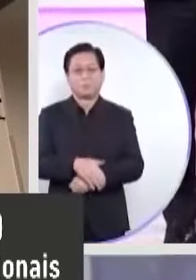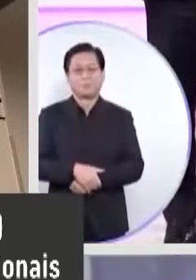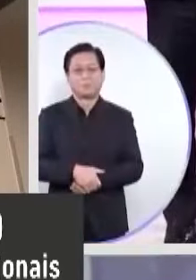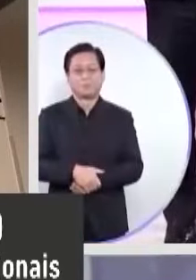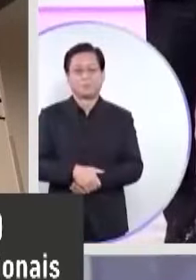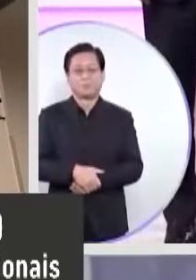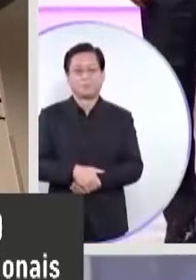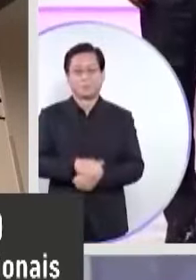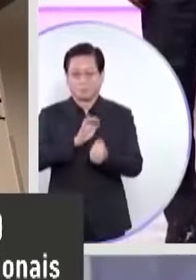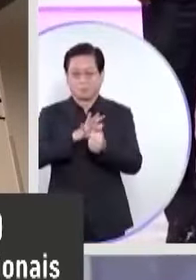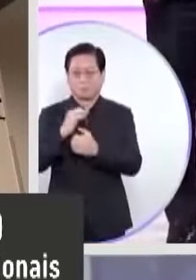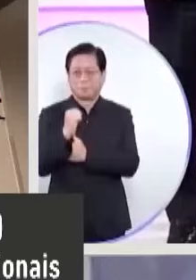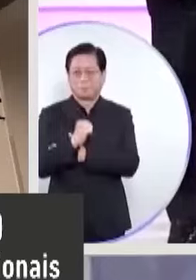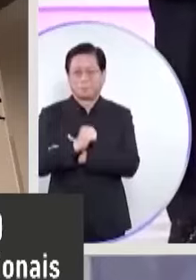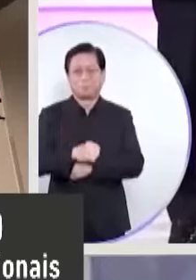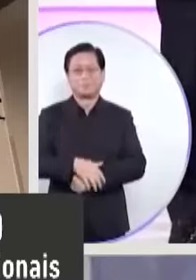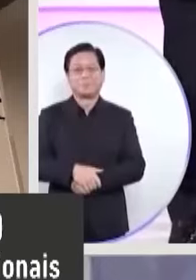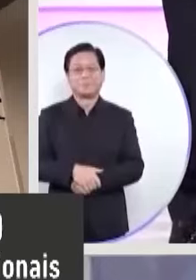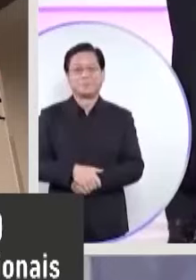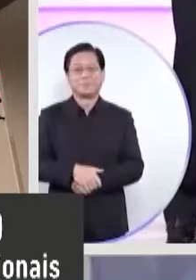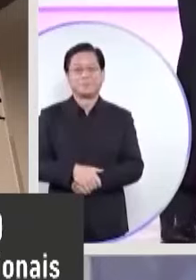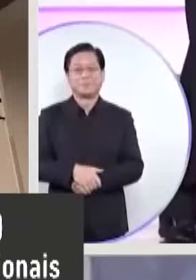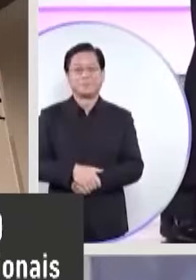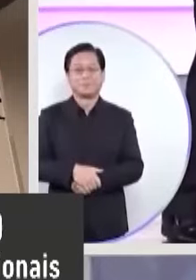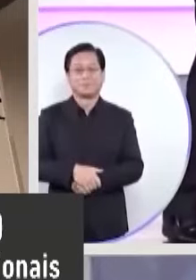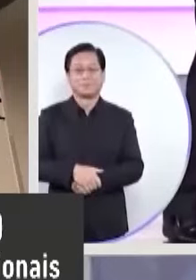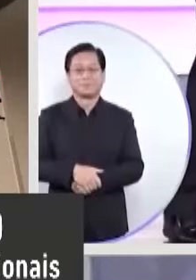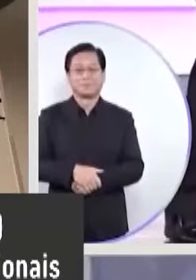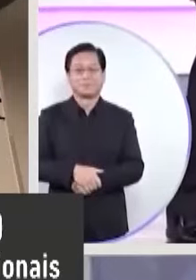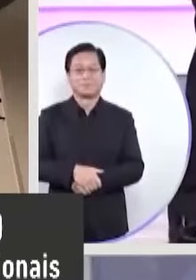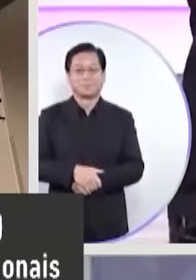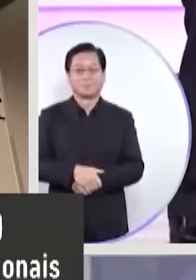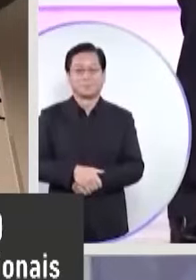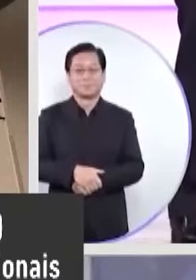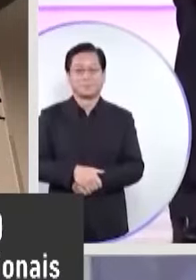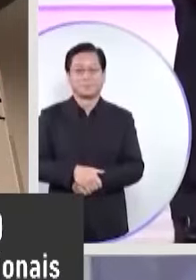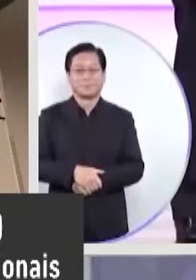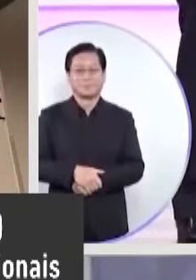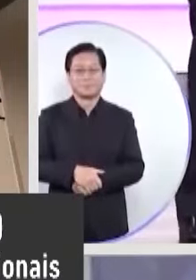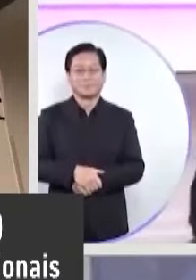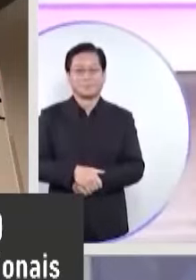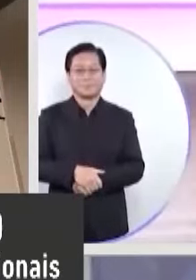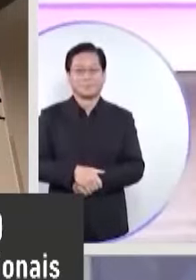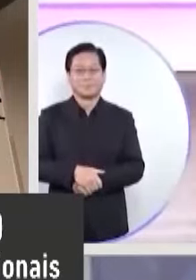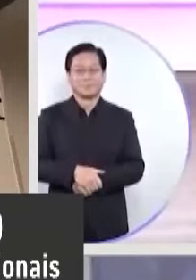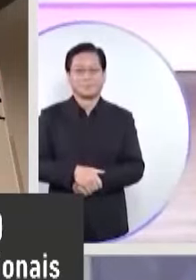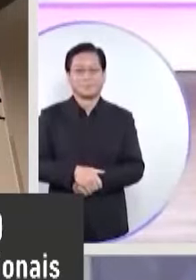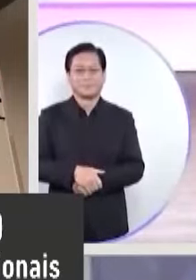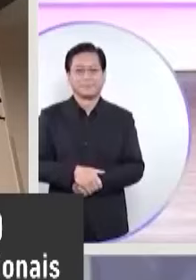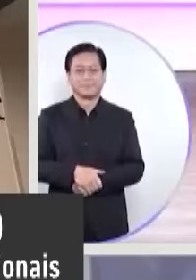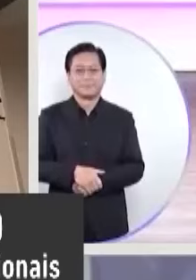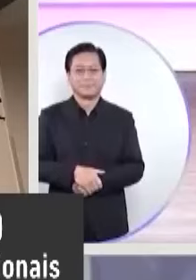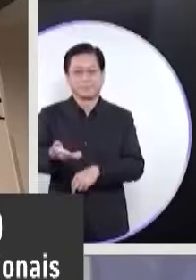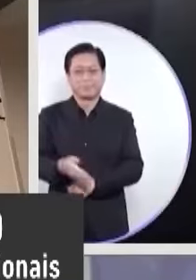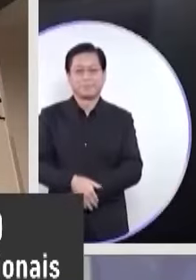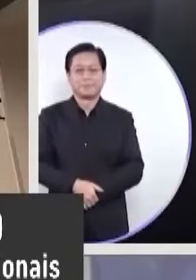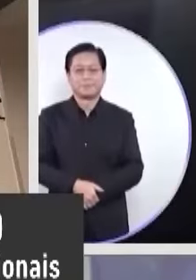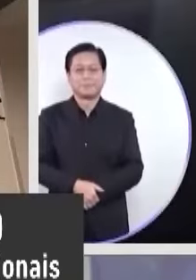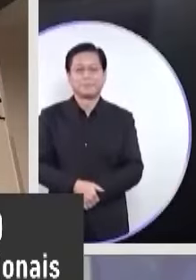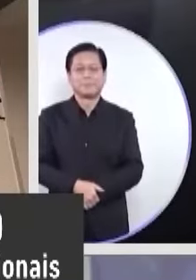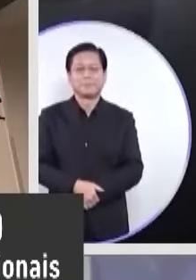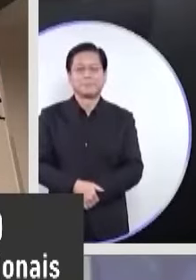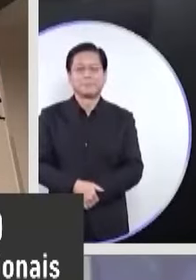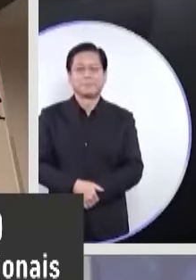neutro tá porque o A China é muito pragmática Então se ficar só no plano da